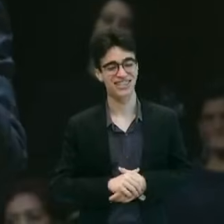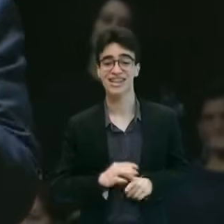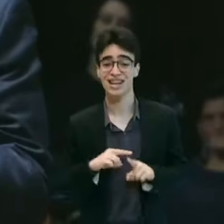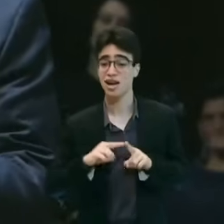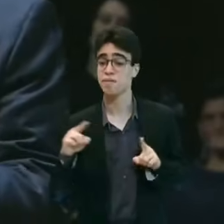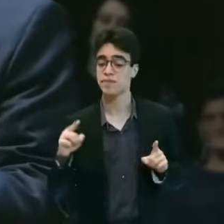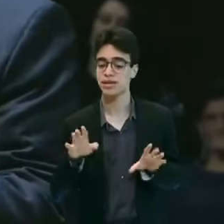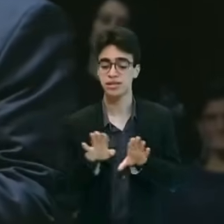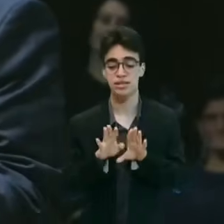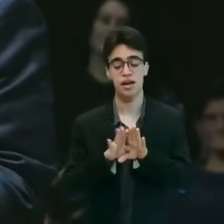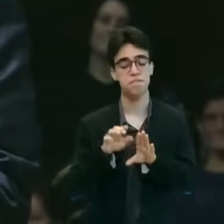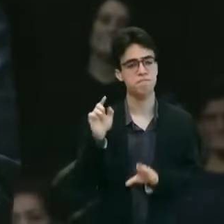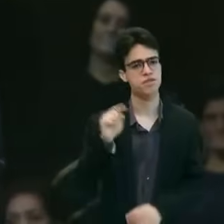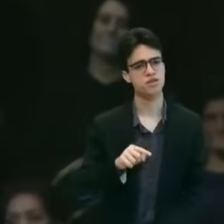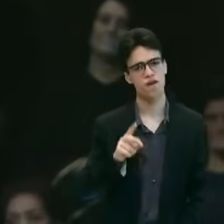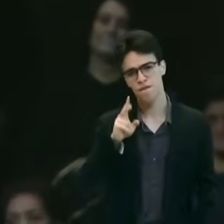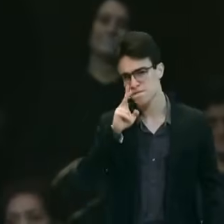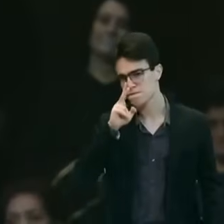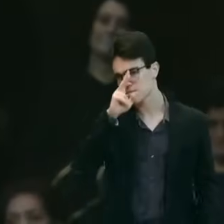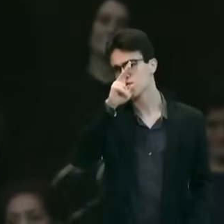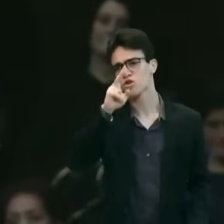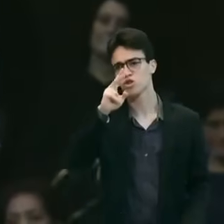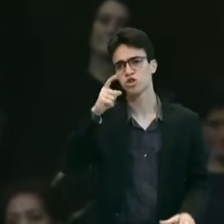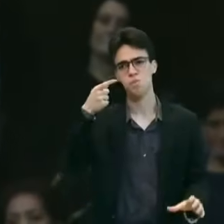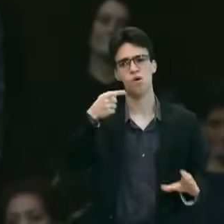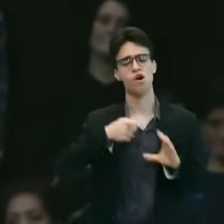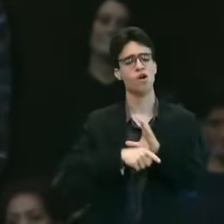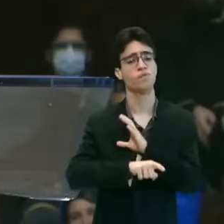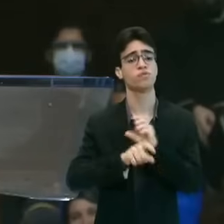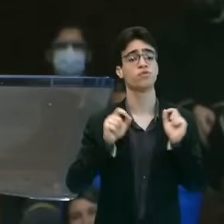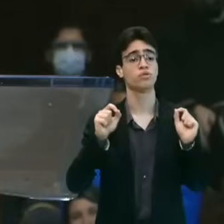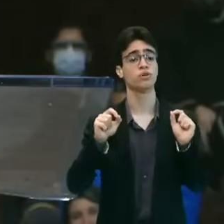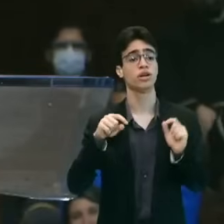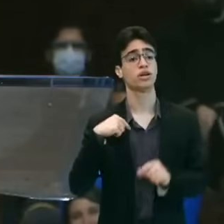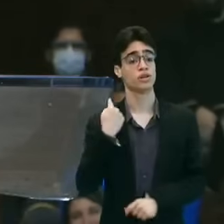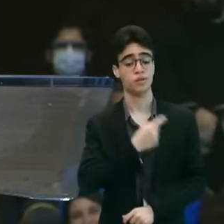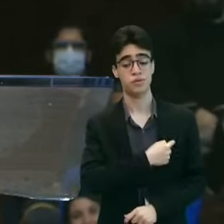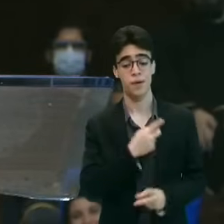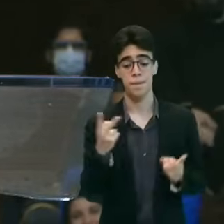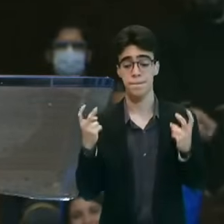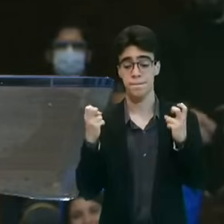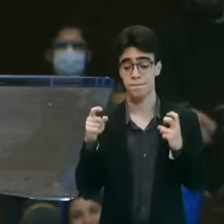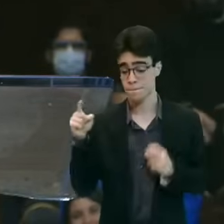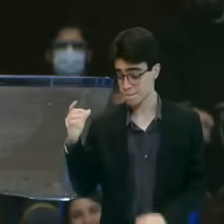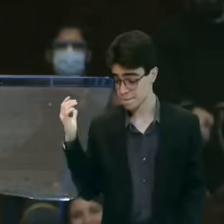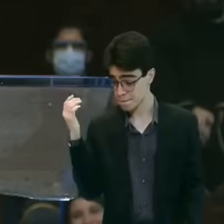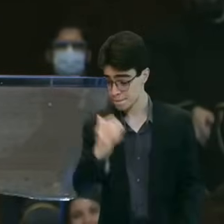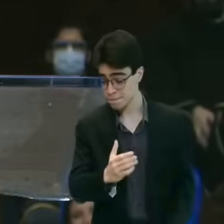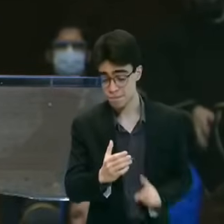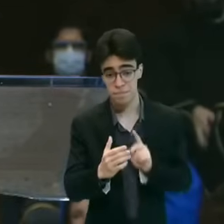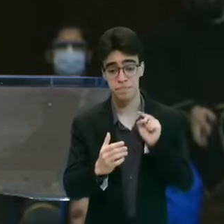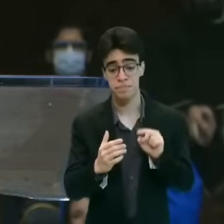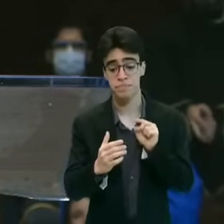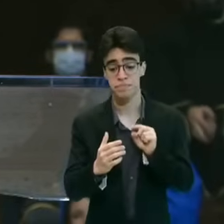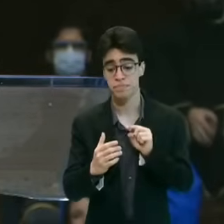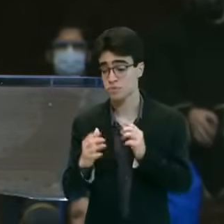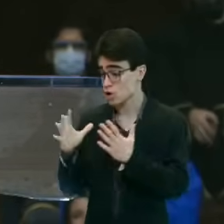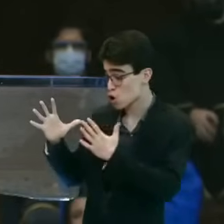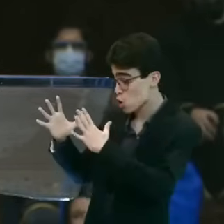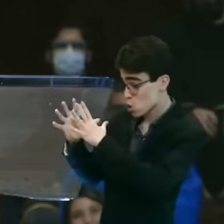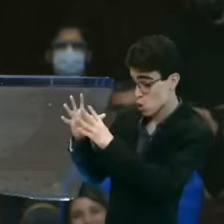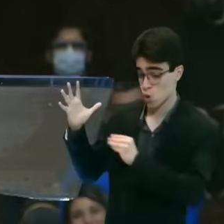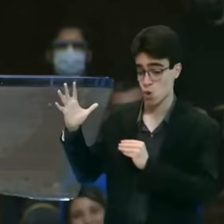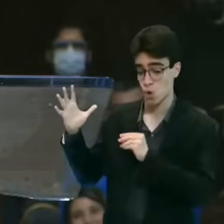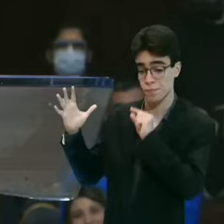fica mais forte quando a gente percebe que Caim copia os passos do seu